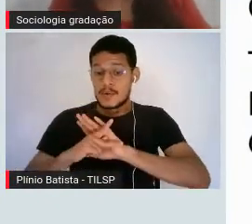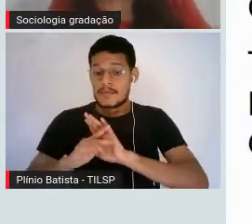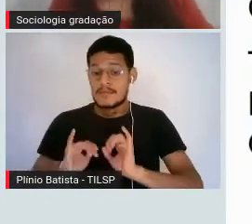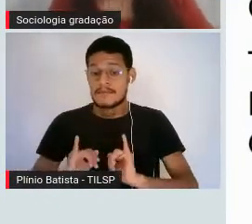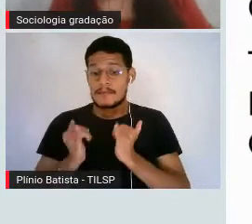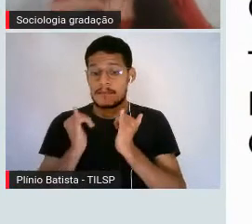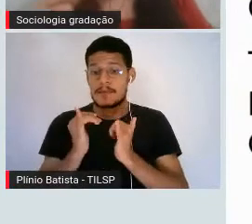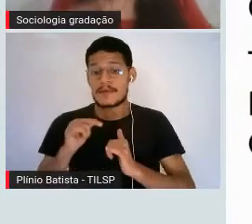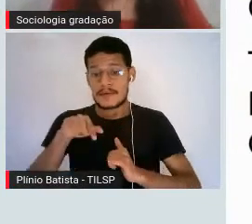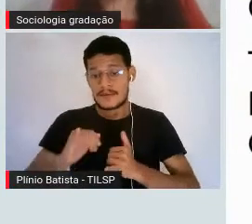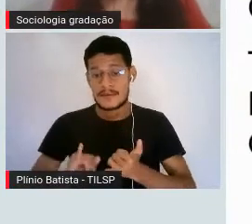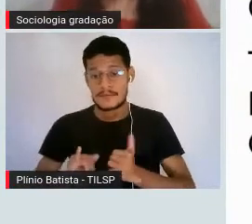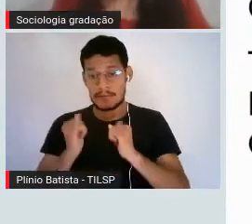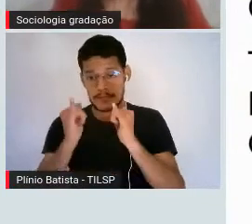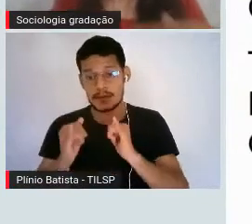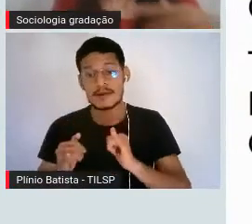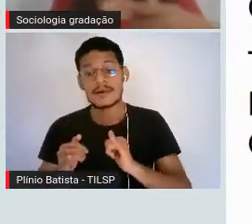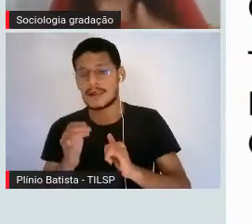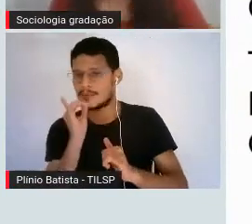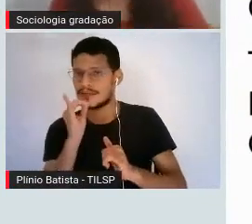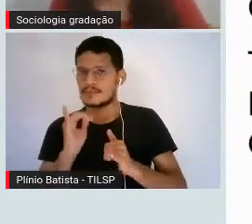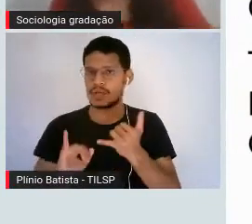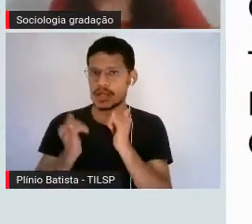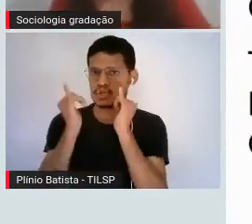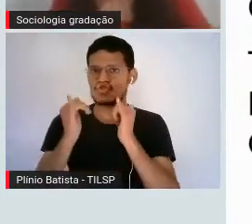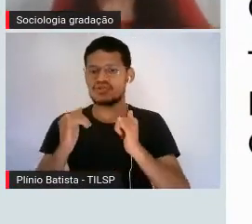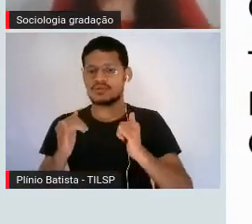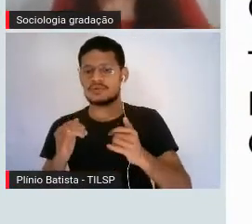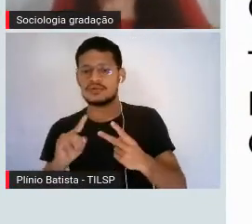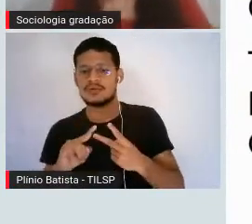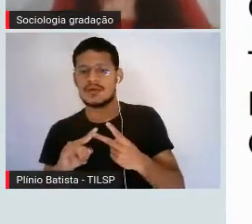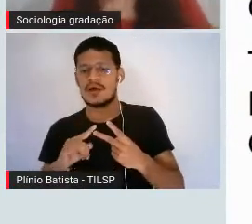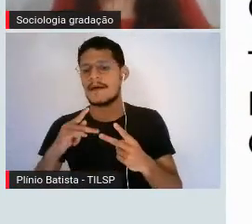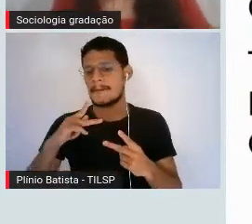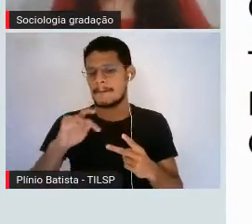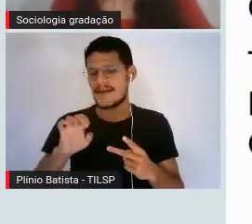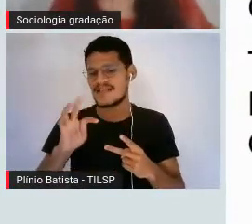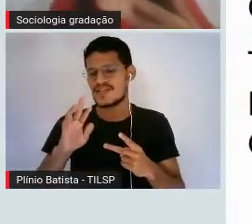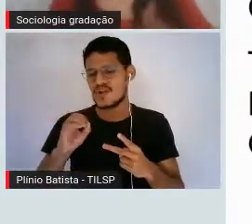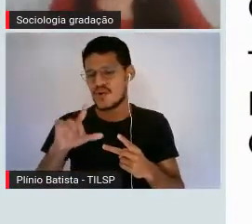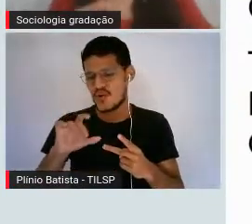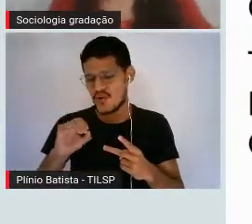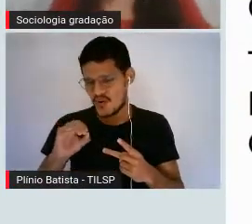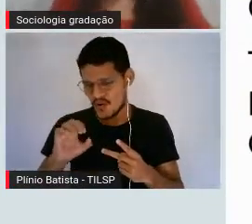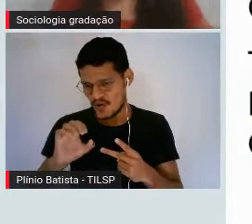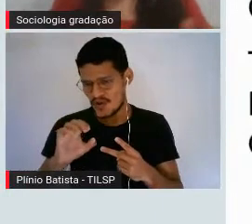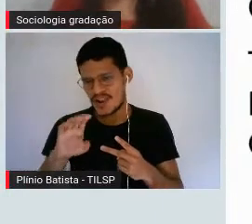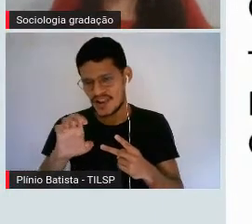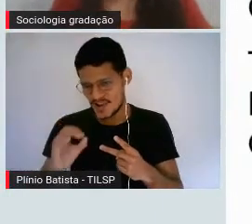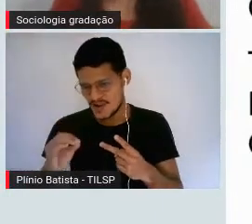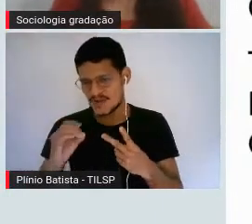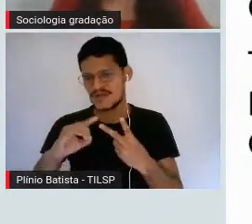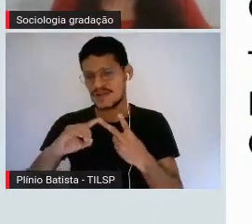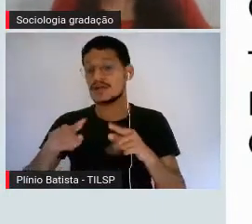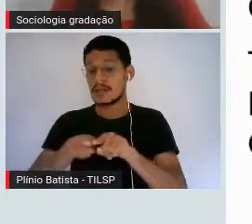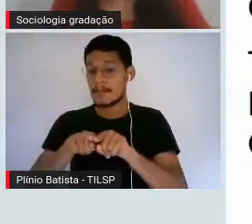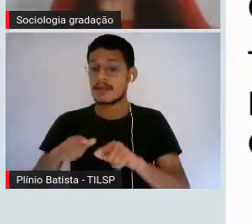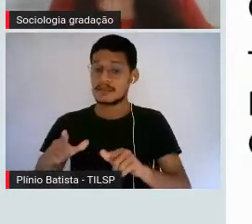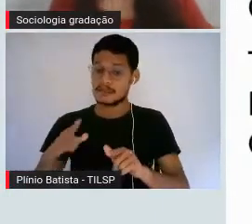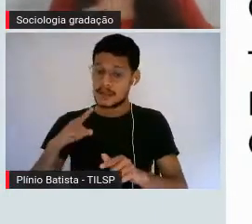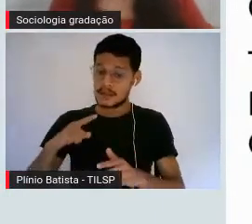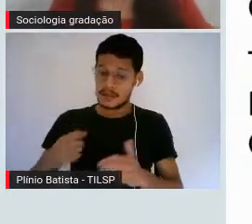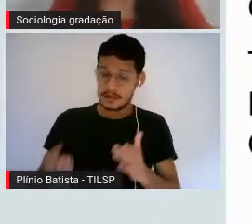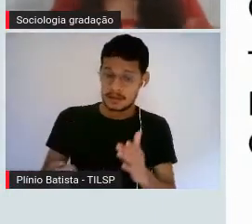energéticas também, a questão da eletricidade, petróleo, que acarreta novas atividades